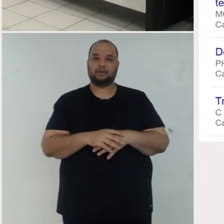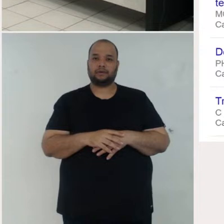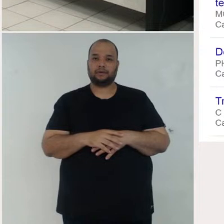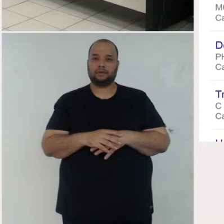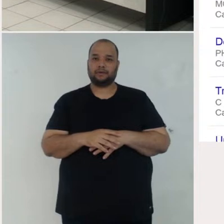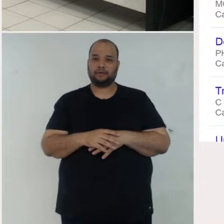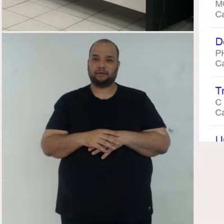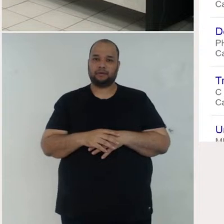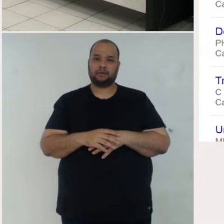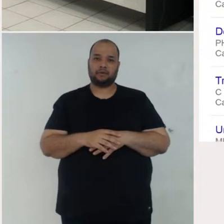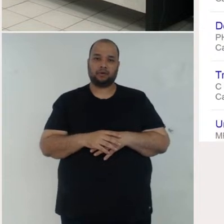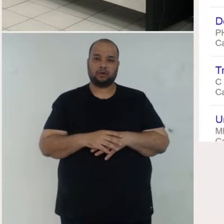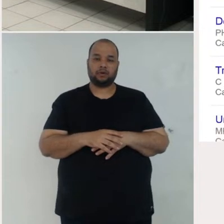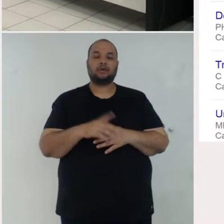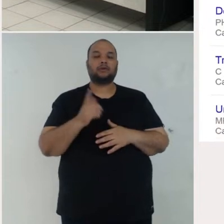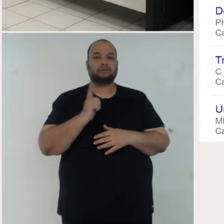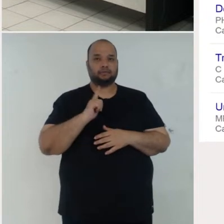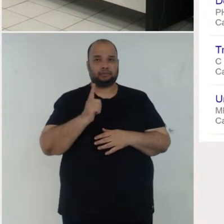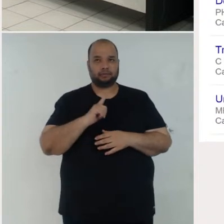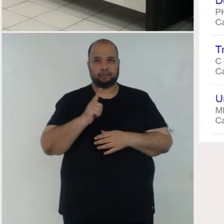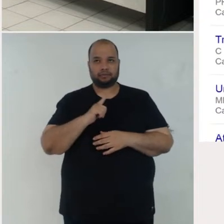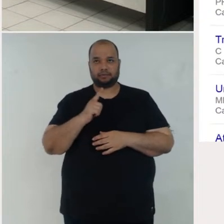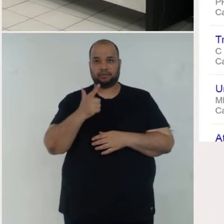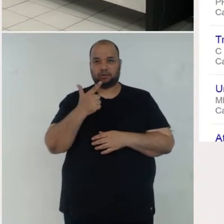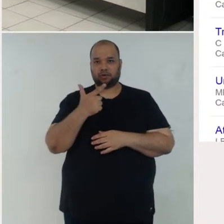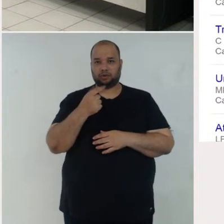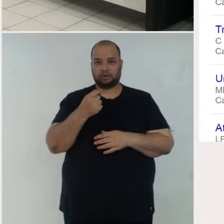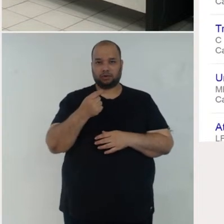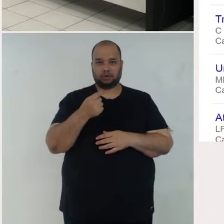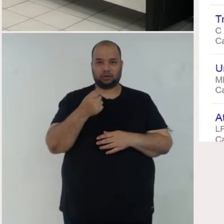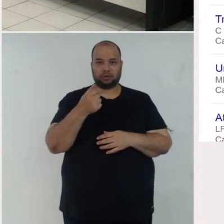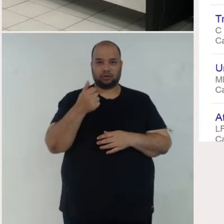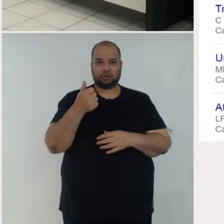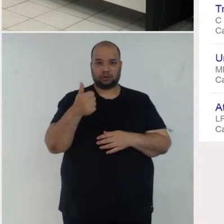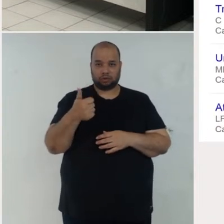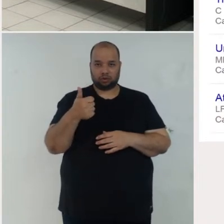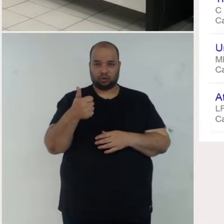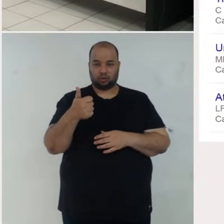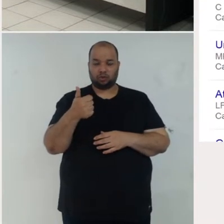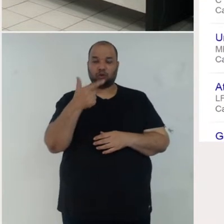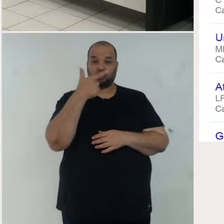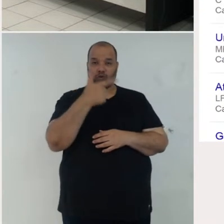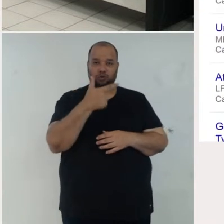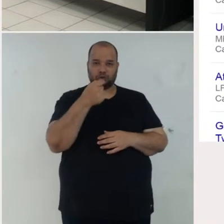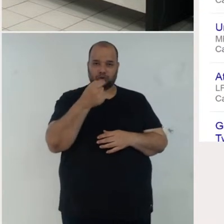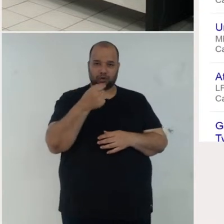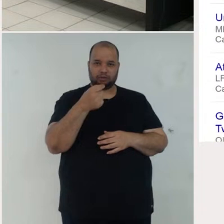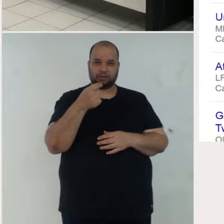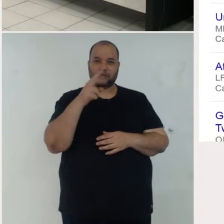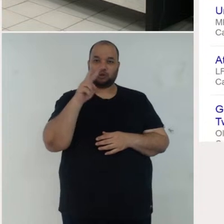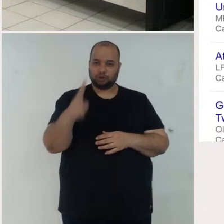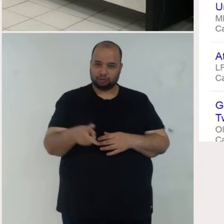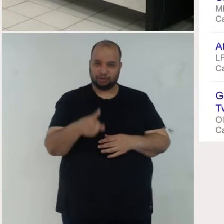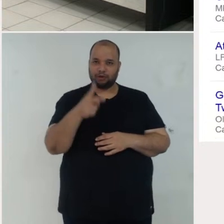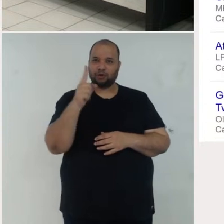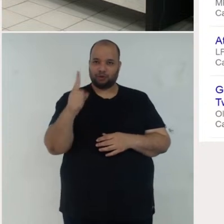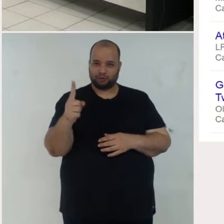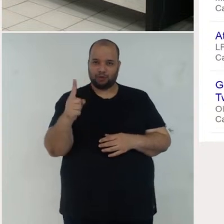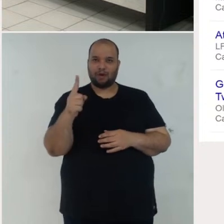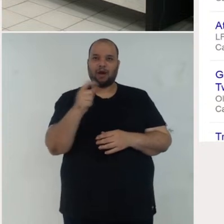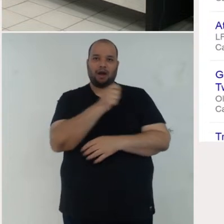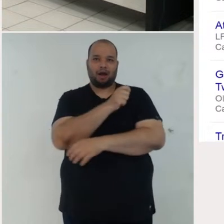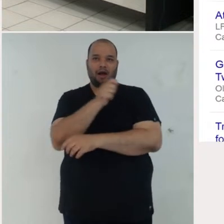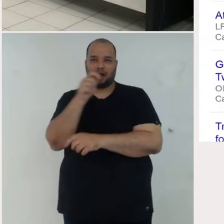Temos 2.001, que é o número preciso, 2.001 autores cadastrados, vejam só, 2.001